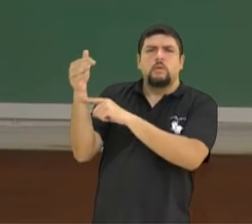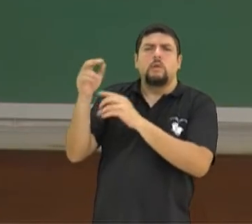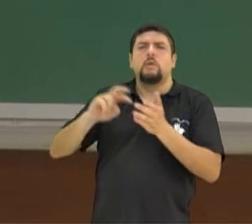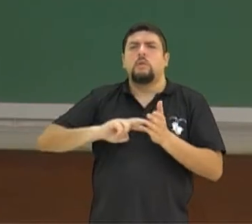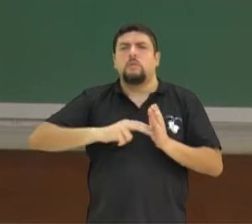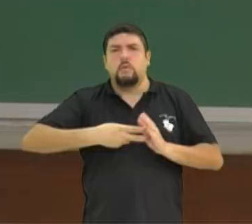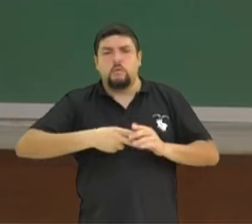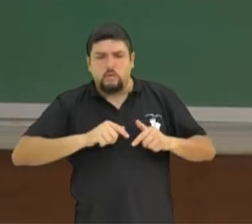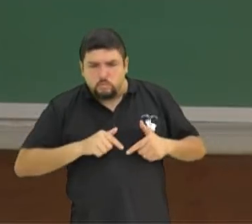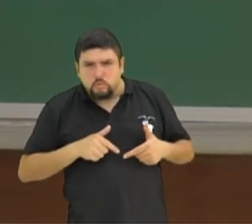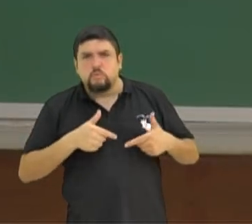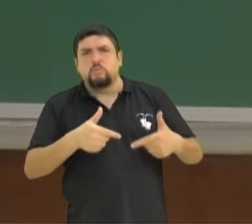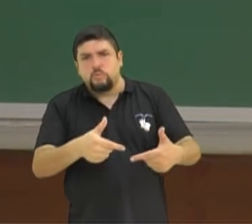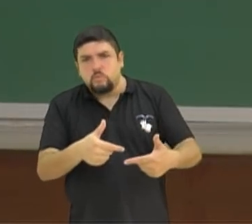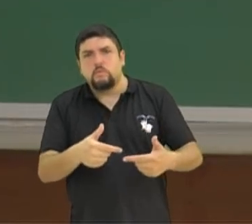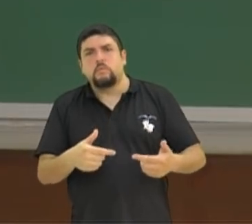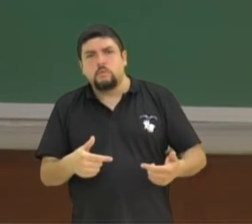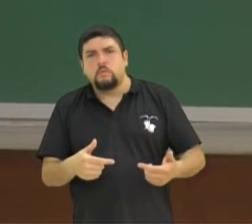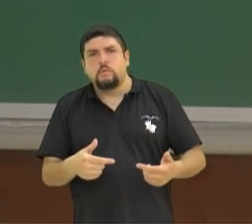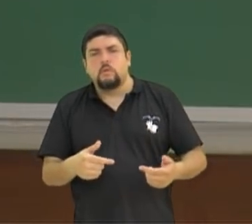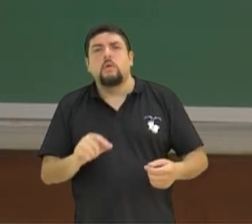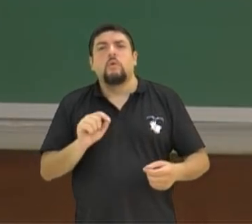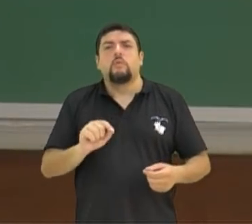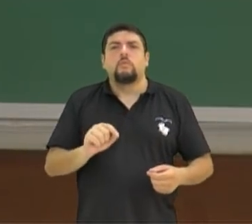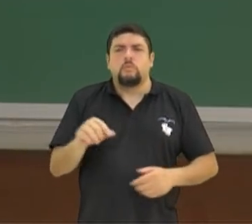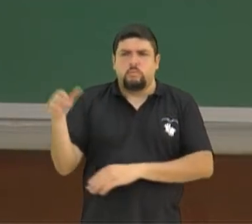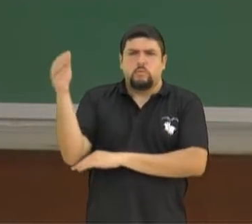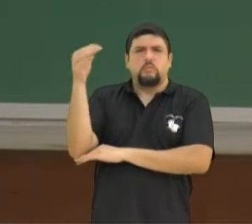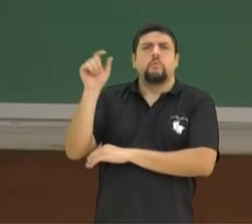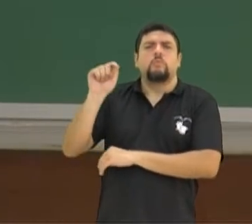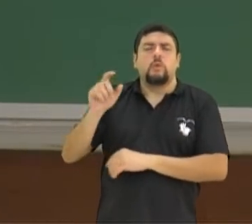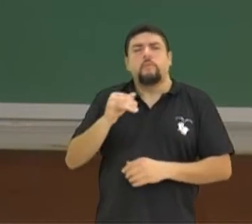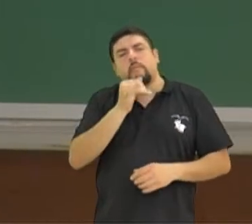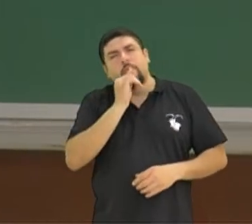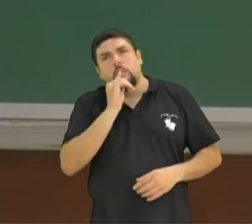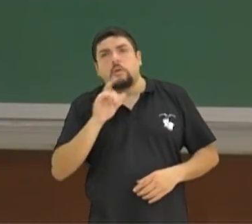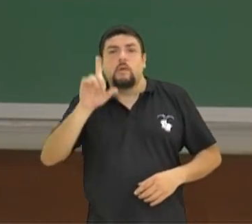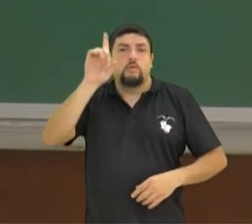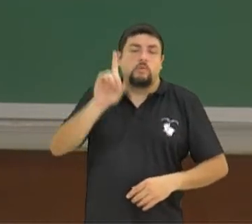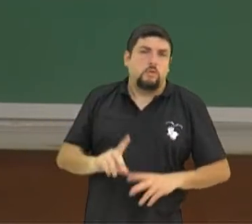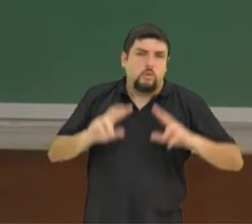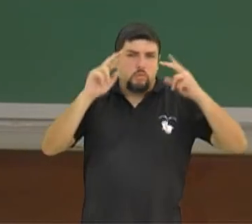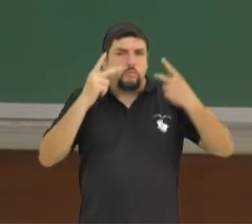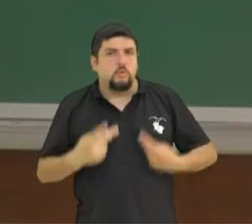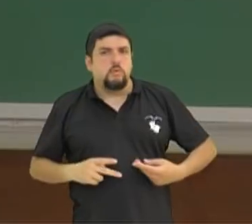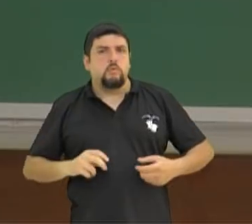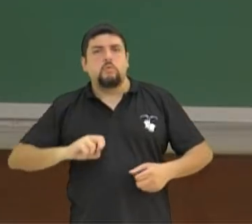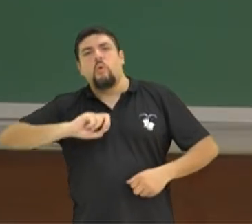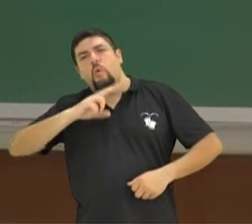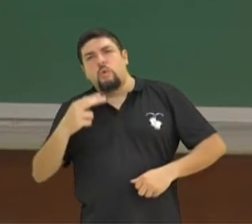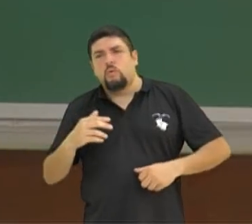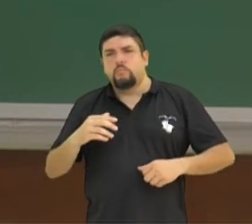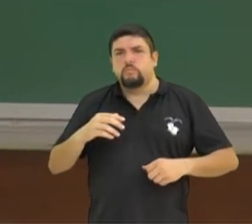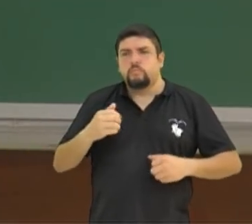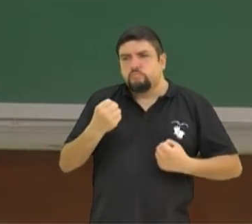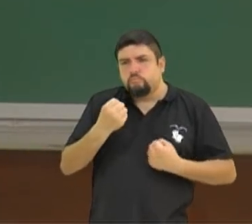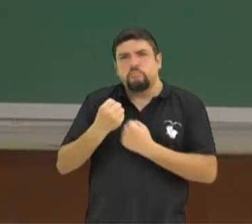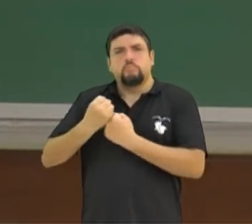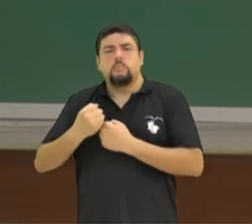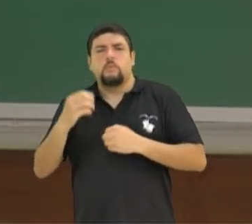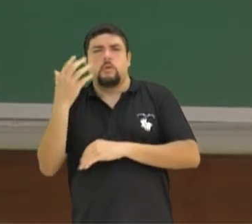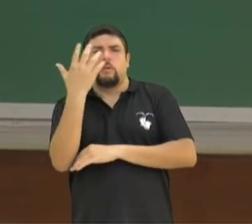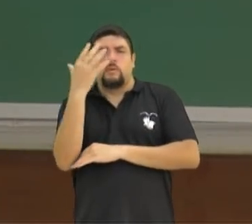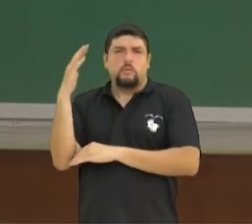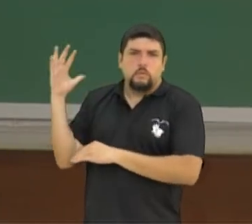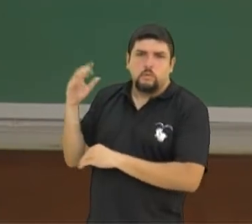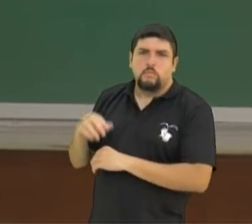e necessária no caso de uma pessoa que milita em prol dos direitos humanos, em prol das questões ambientais, em prol da prevenção